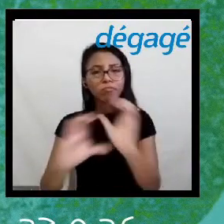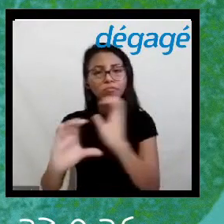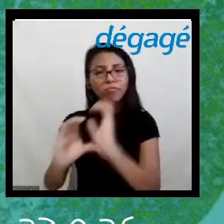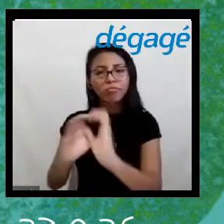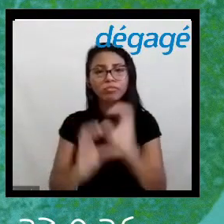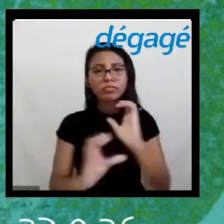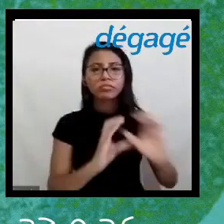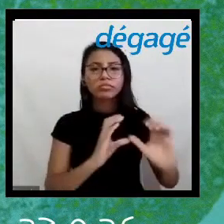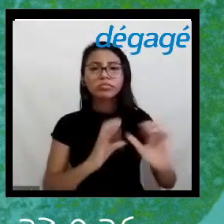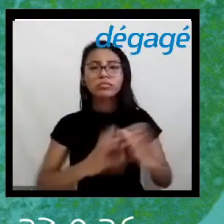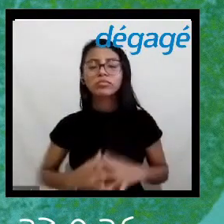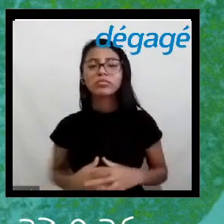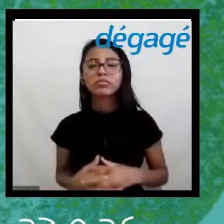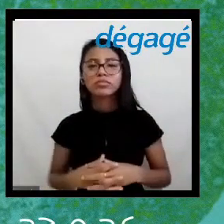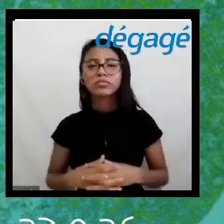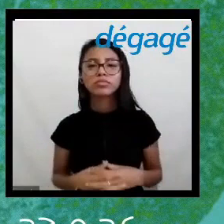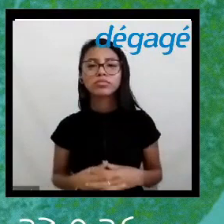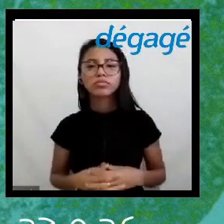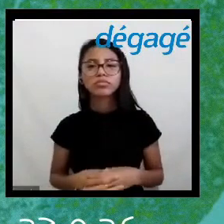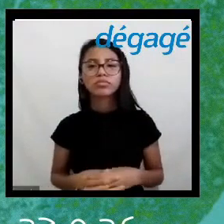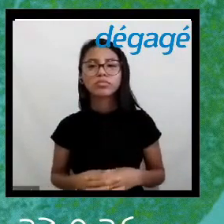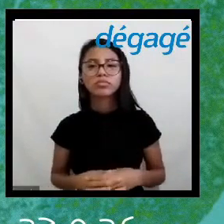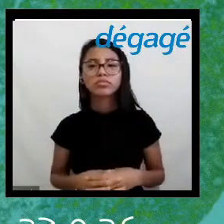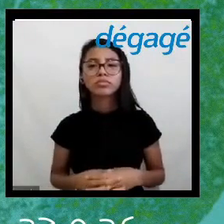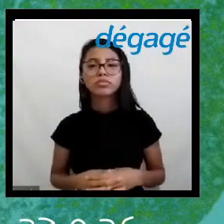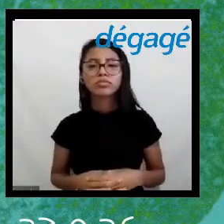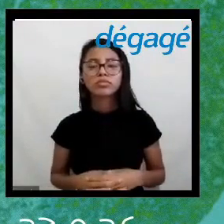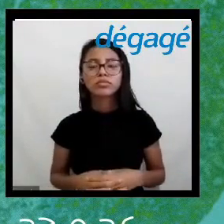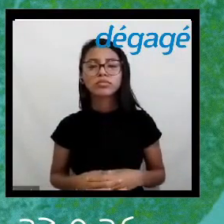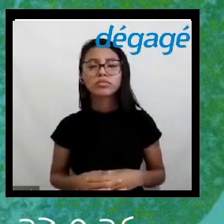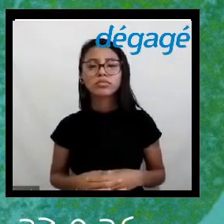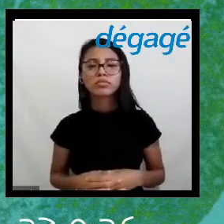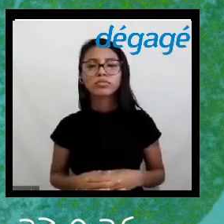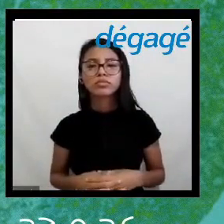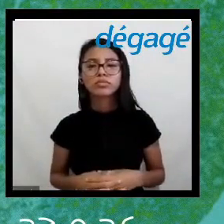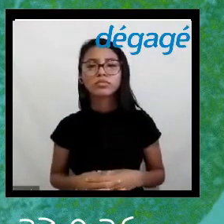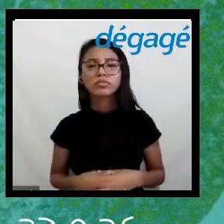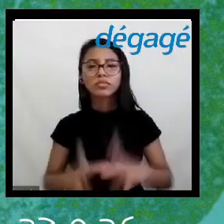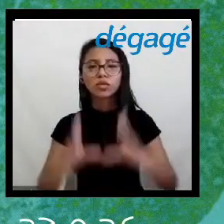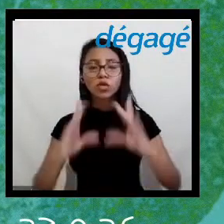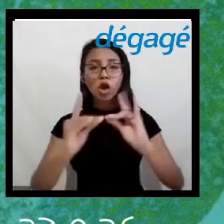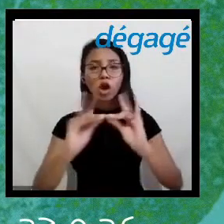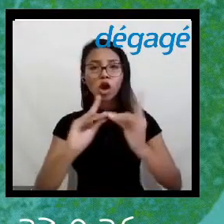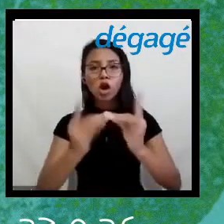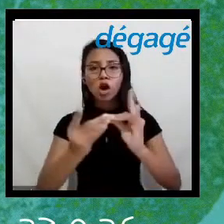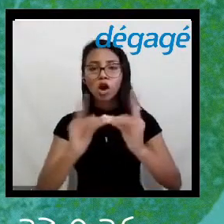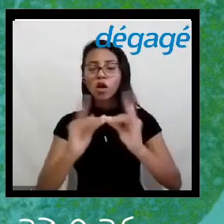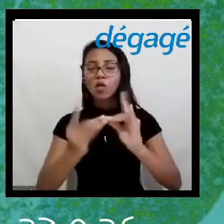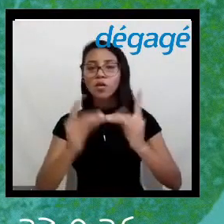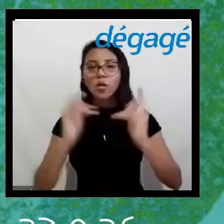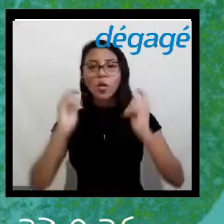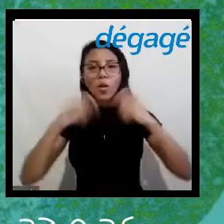mas essa parte de oficina, a gente conseguiu muitas coisas, assim, em termos de